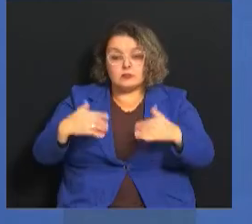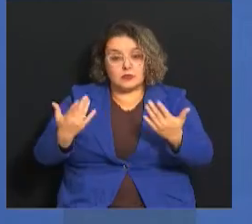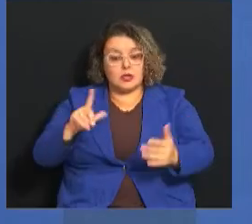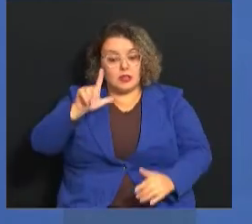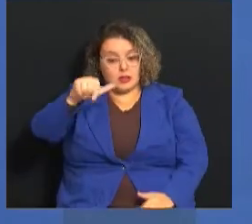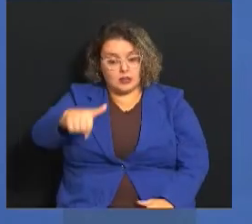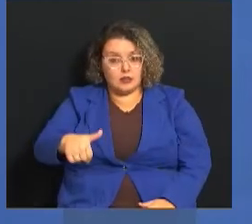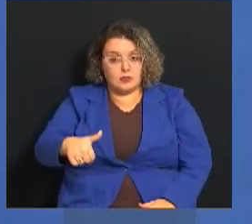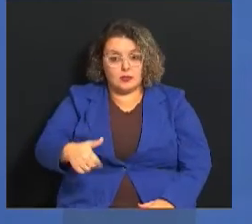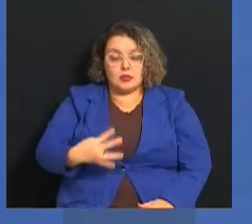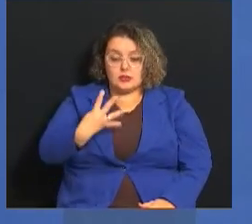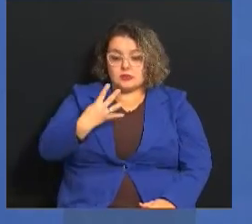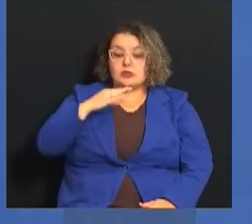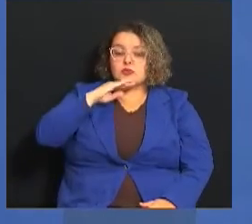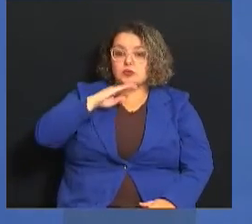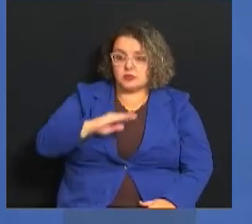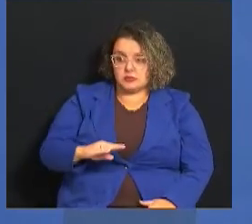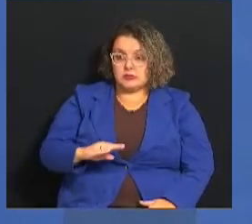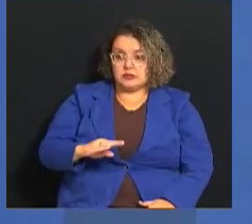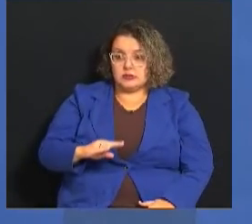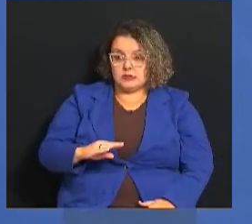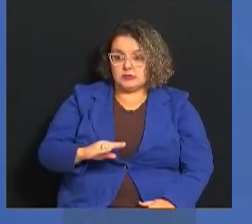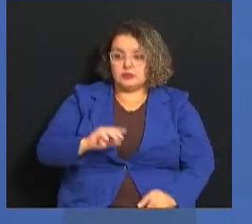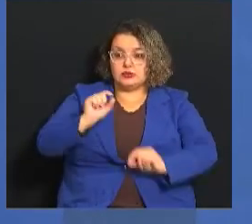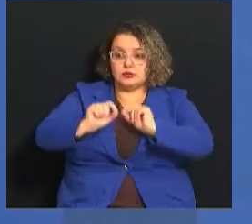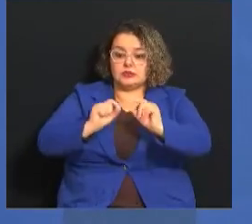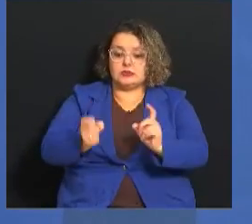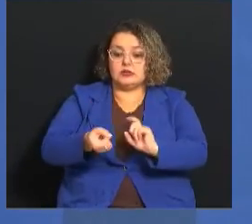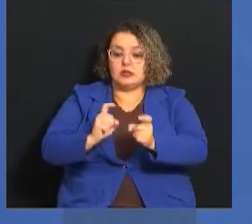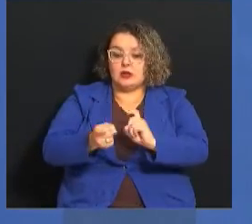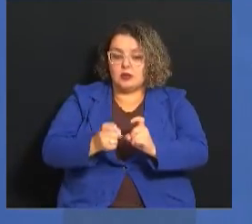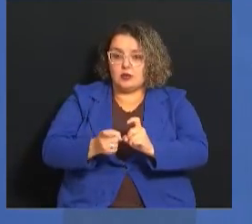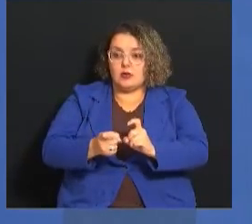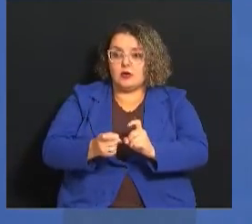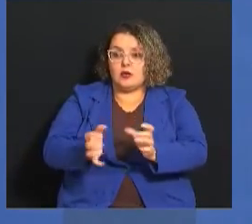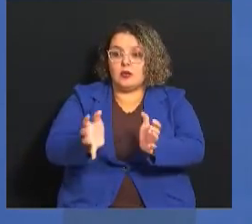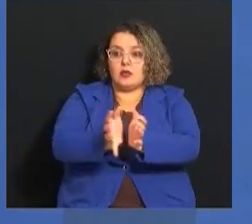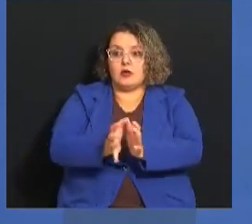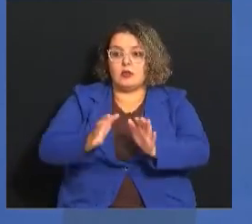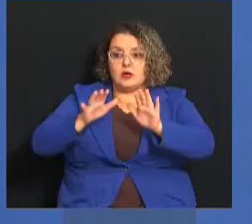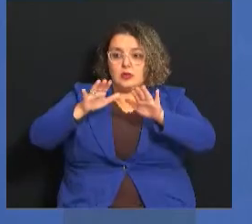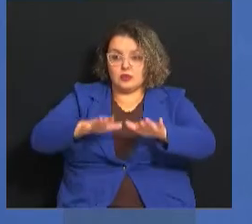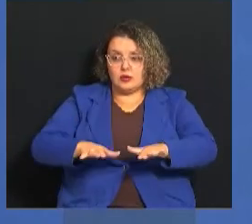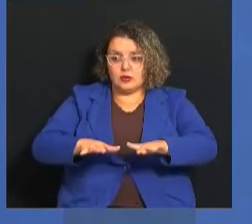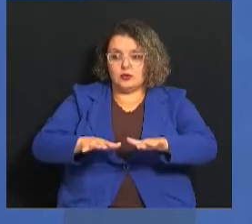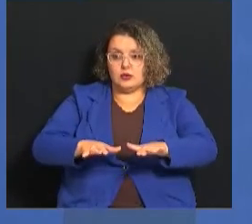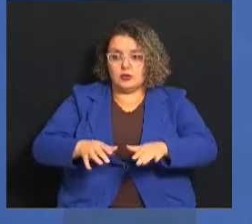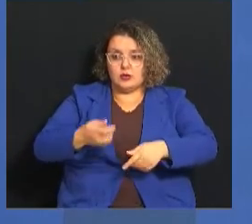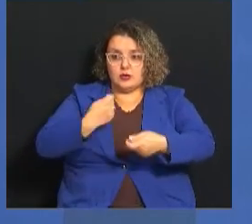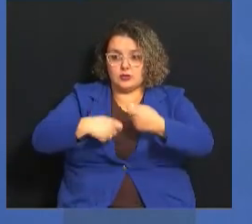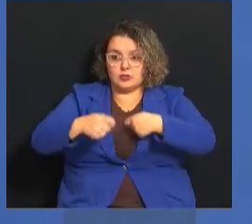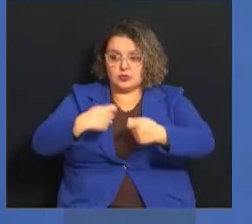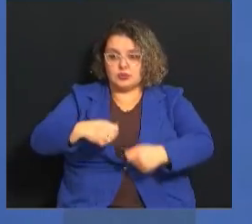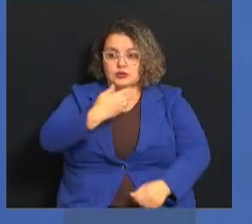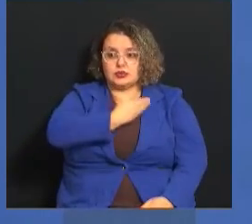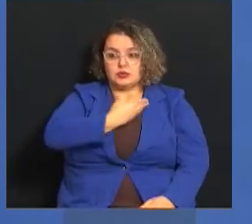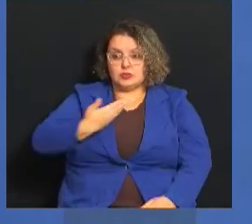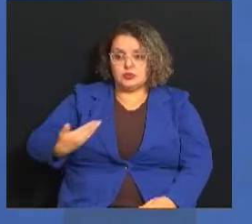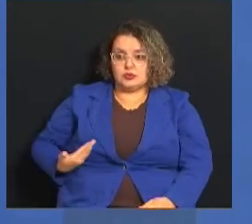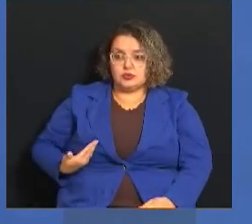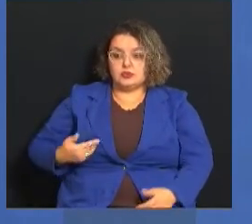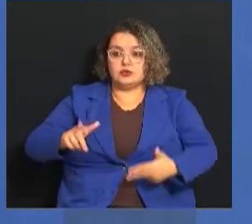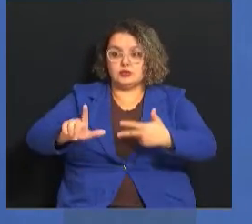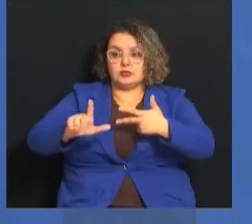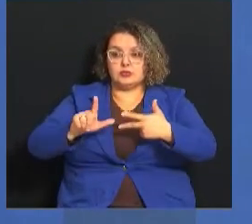às 16h, quem se reúne é a Comissão Permanente de Administração Pública do